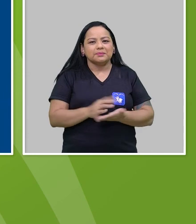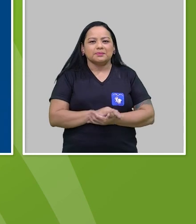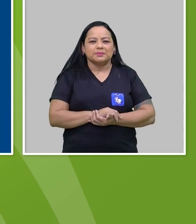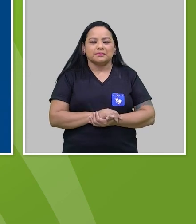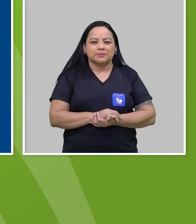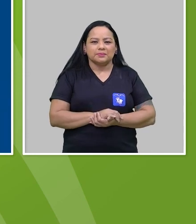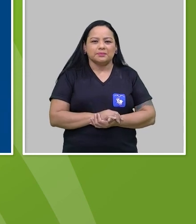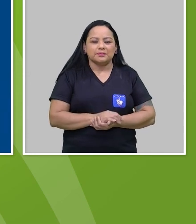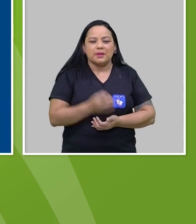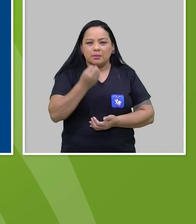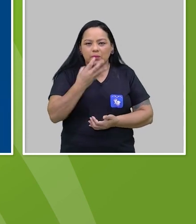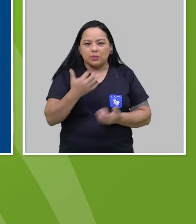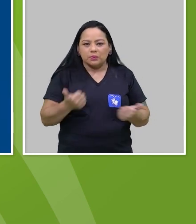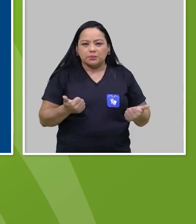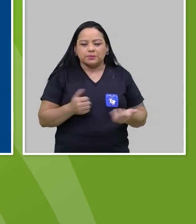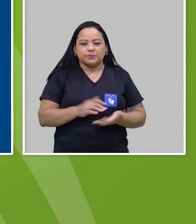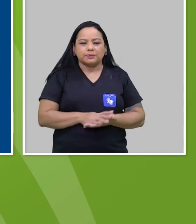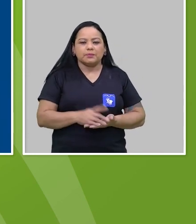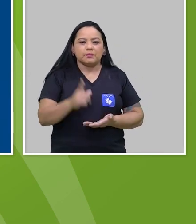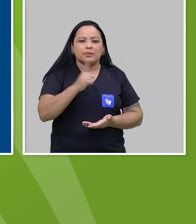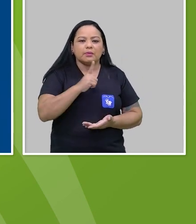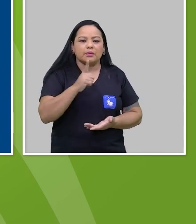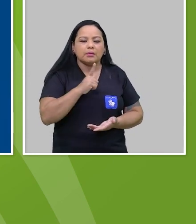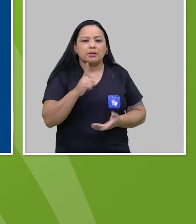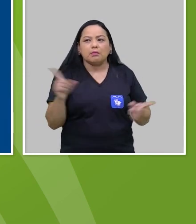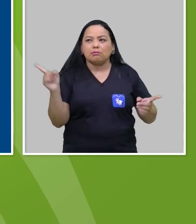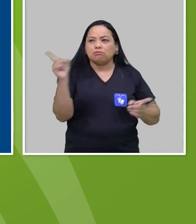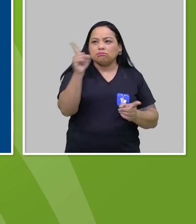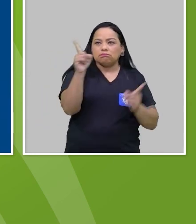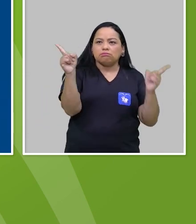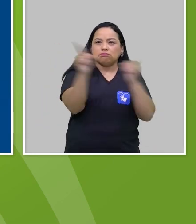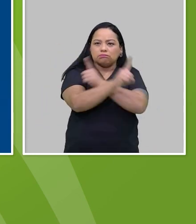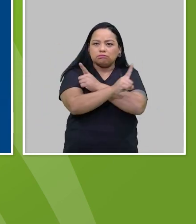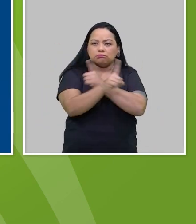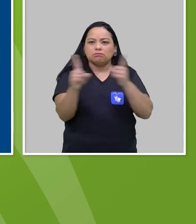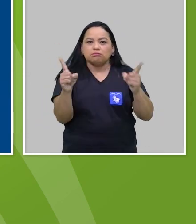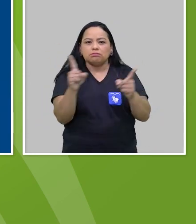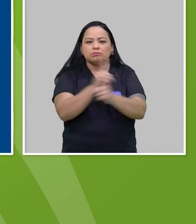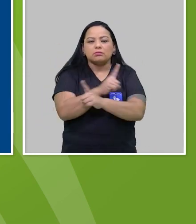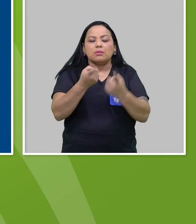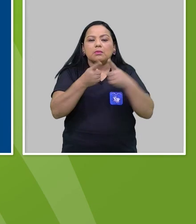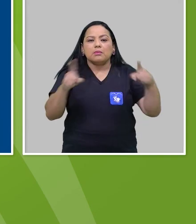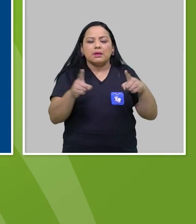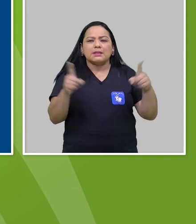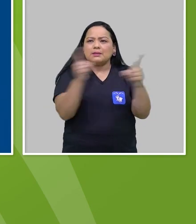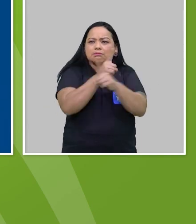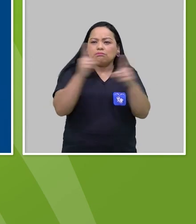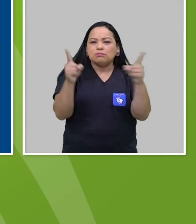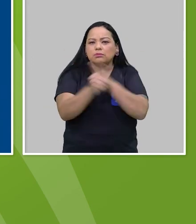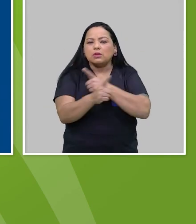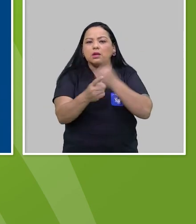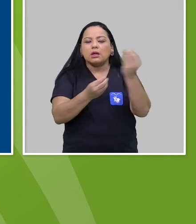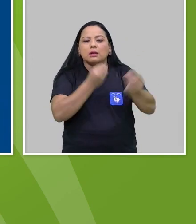Beleza, muito bem. Eu tenho a reflexão. Só que, às vezes, essa reflexão,